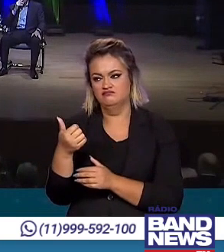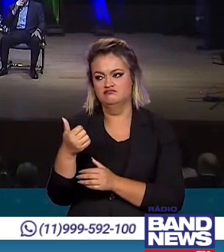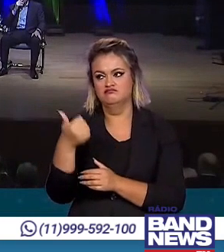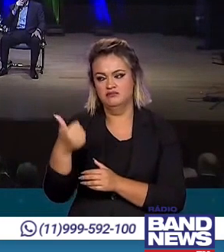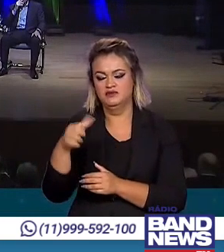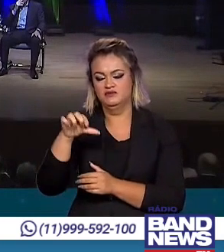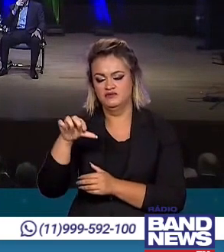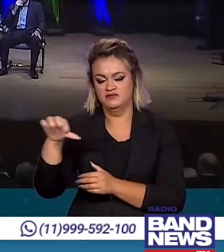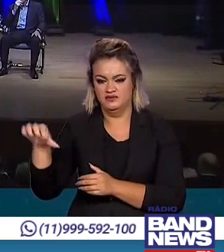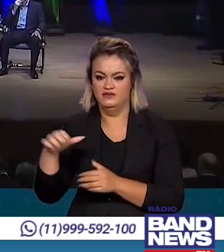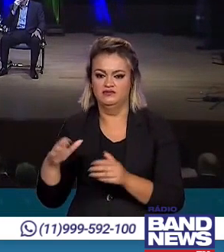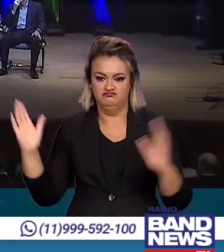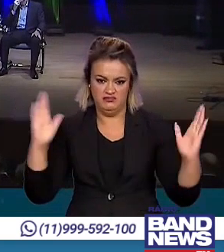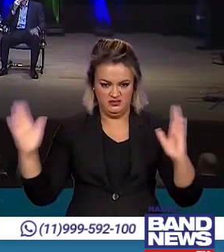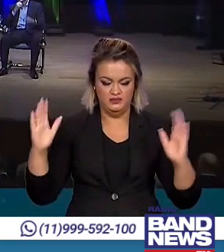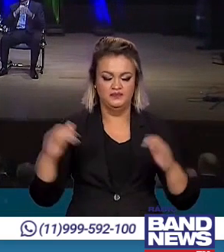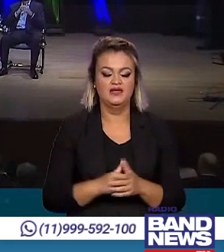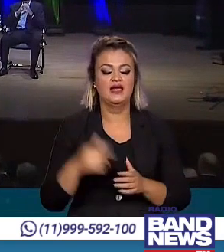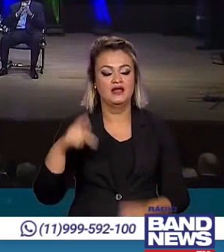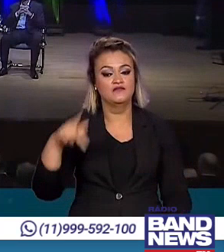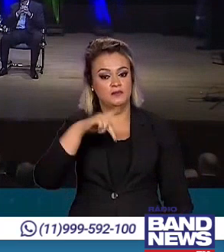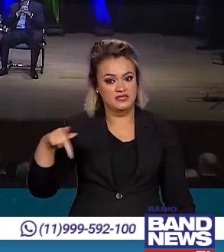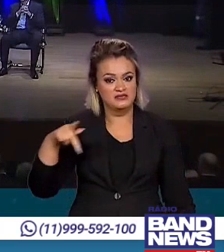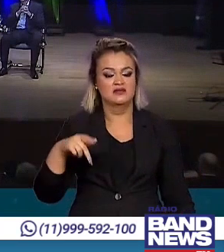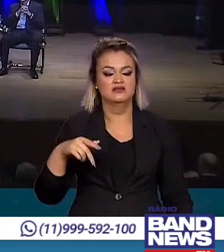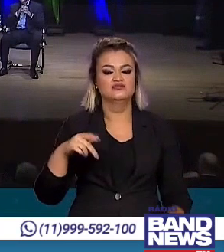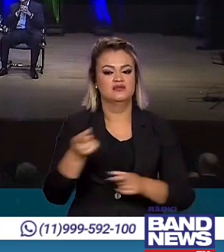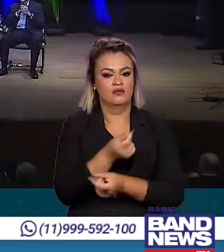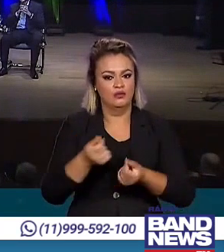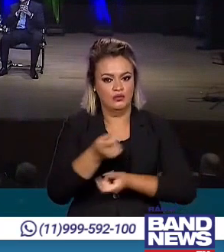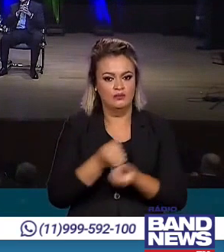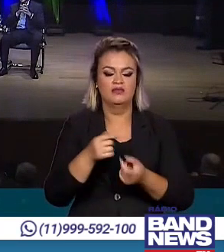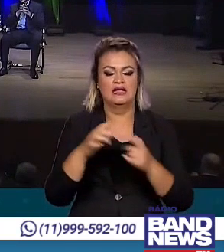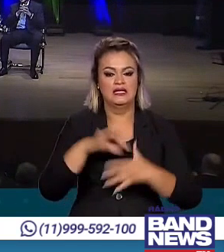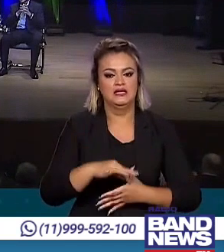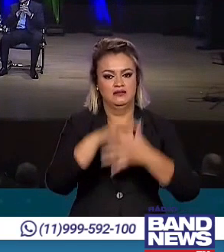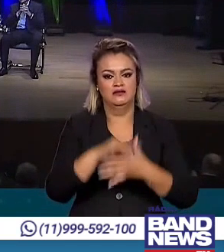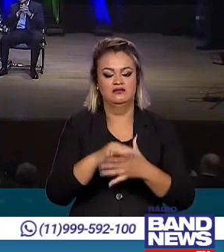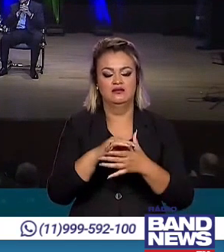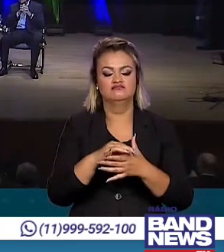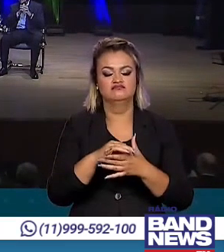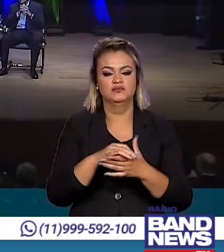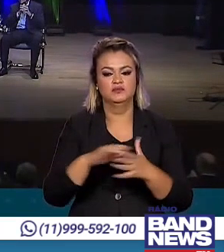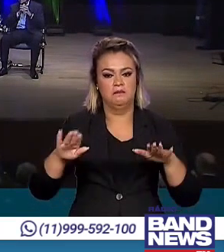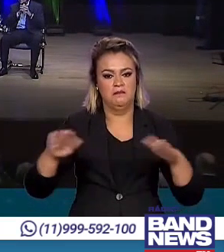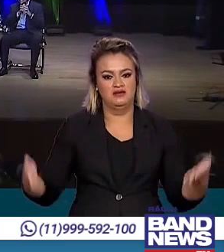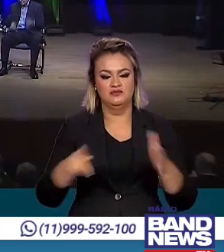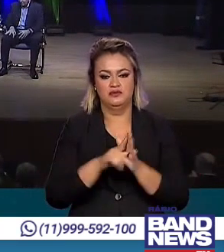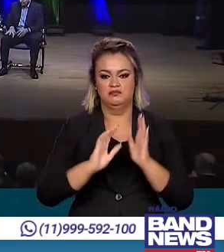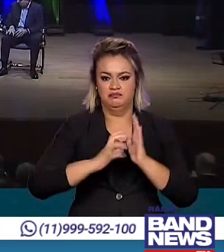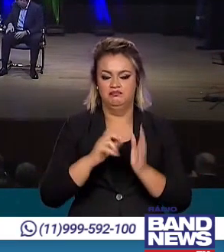foi anunciado em dezembro do ano passado e aprovado por unanimidade pelo Conselho do Banco no mês passado. Mercadante,